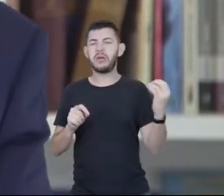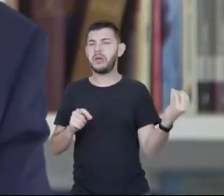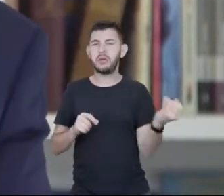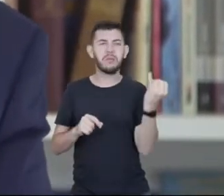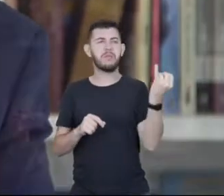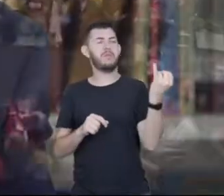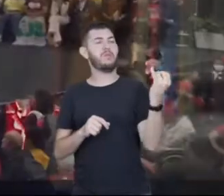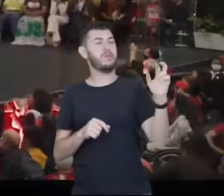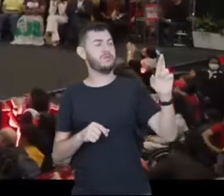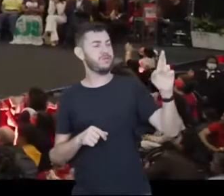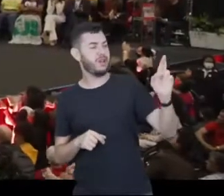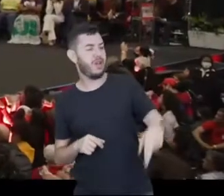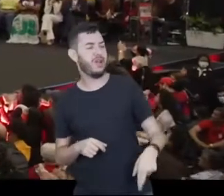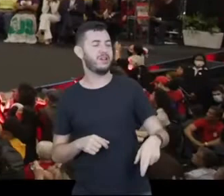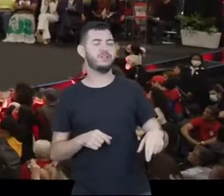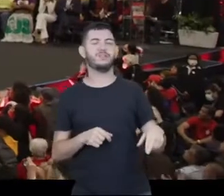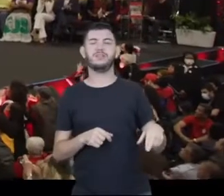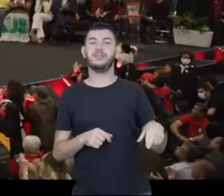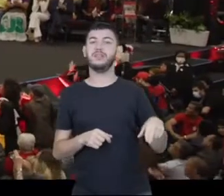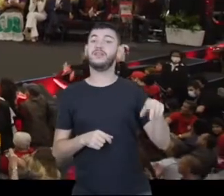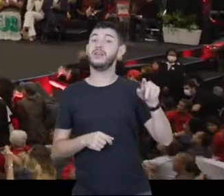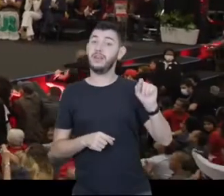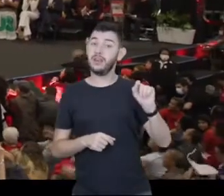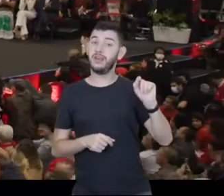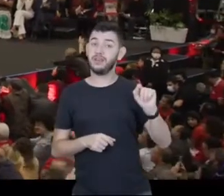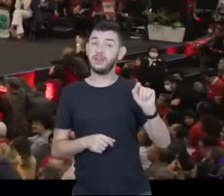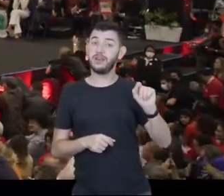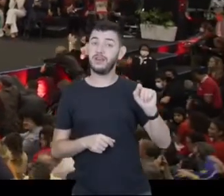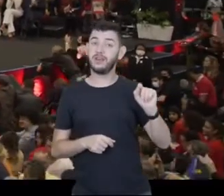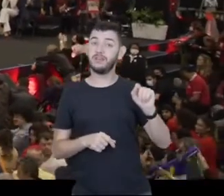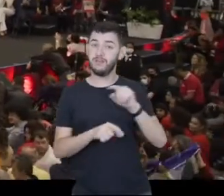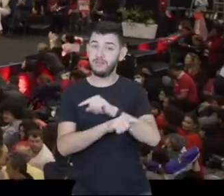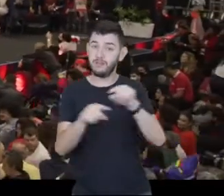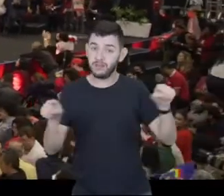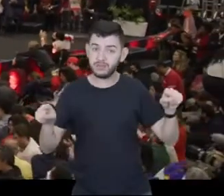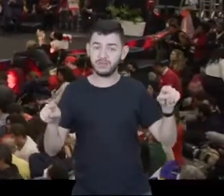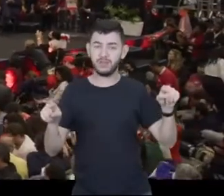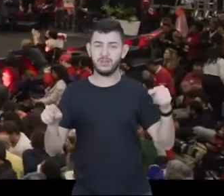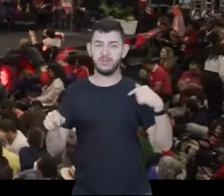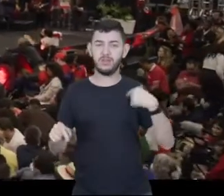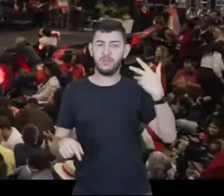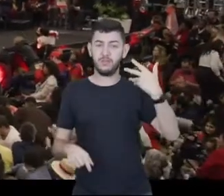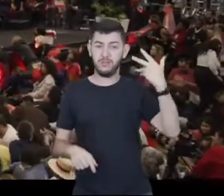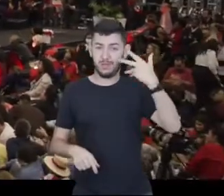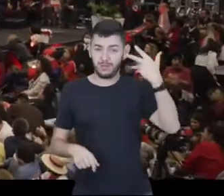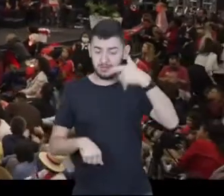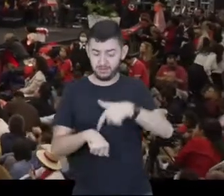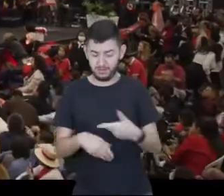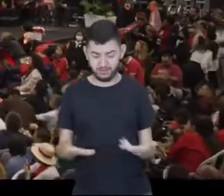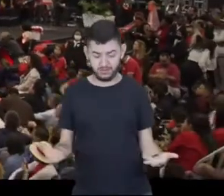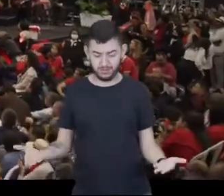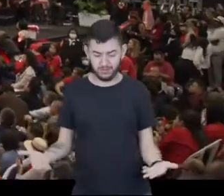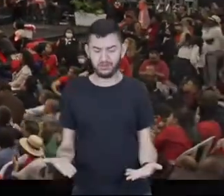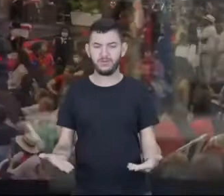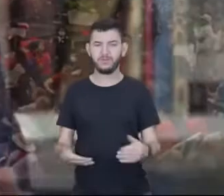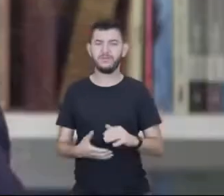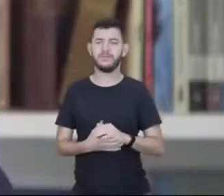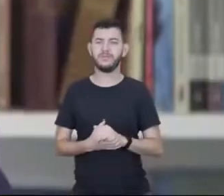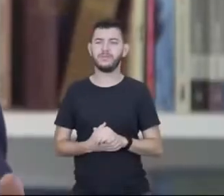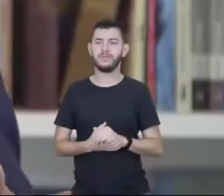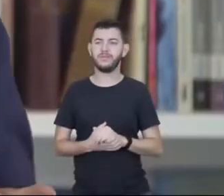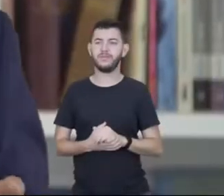vocês que me dirijo neste momento pensemos nas disputas do passado